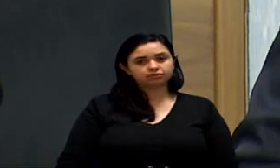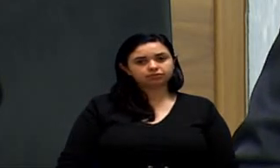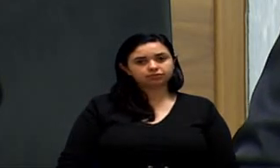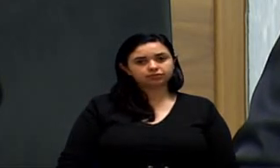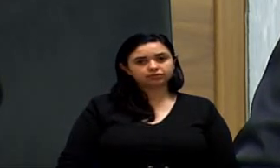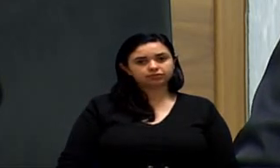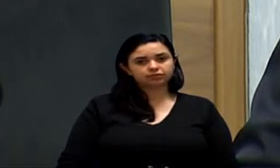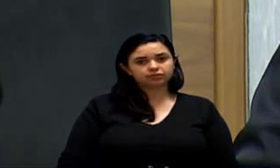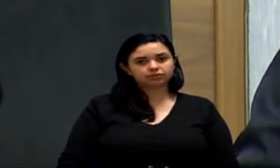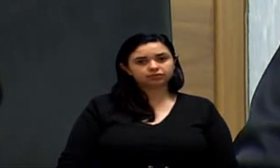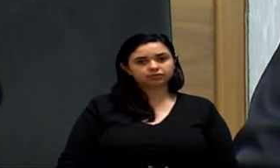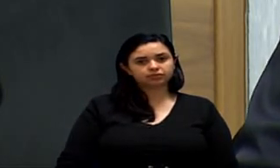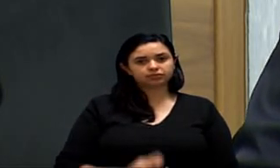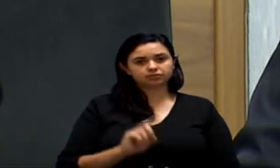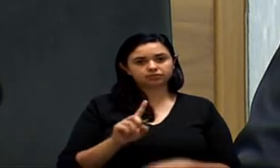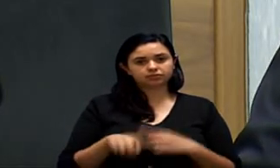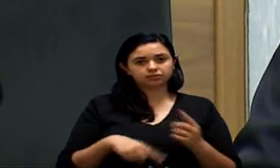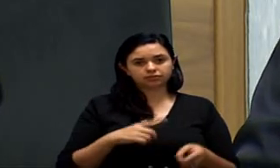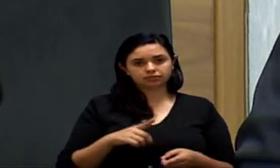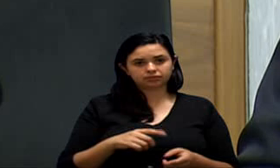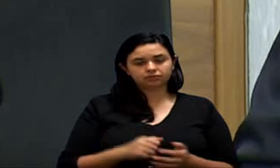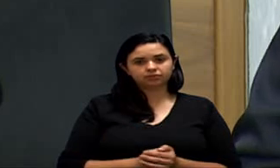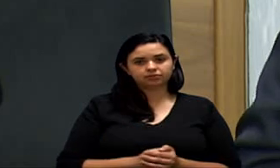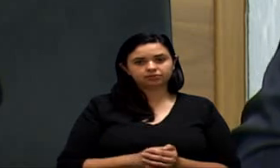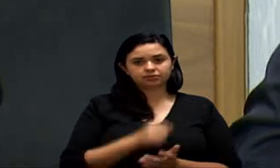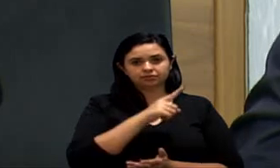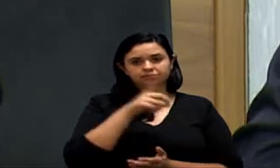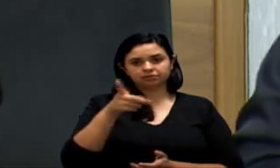Não, se cair pro Lula, tudo bem. É duro se cair pro Xandão lá.